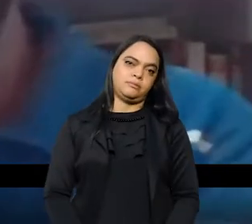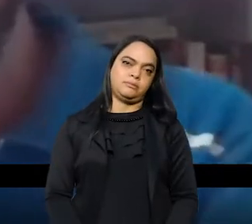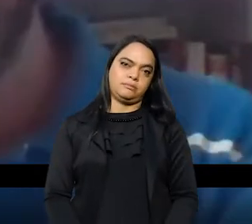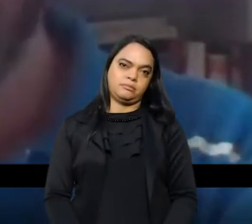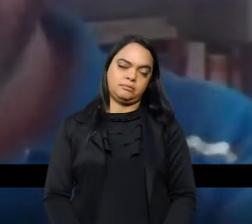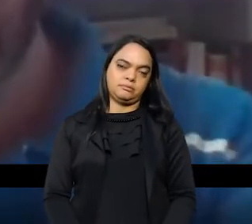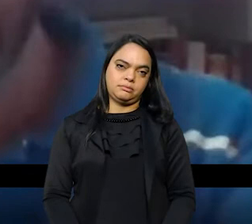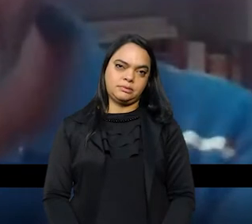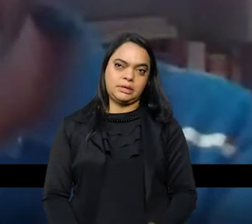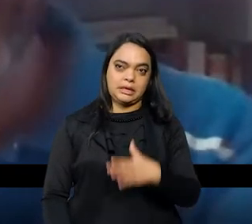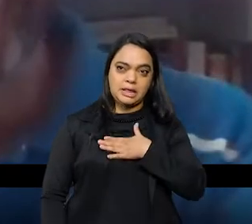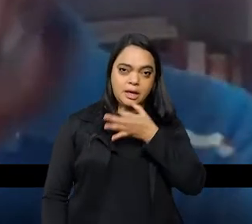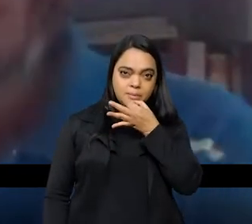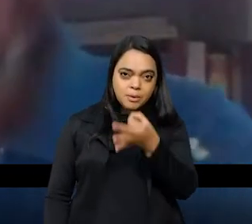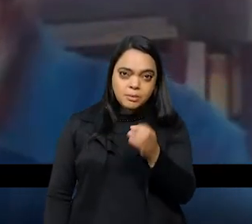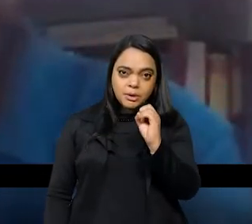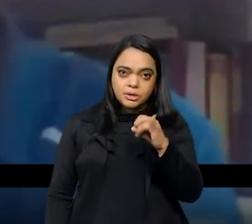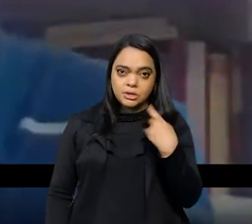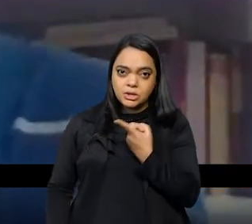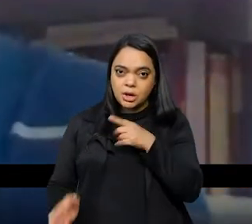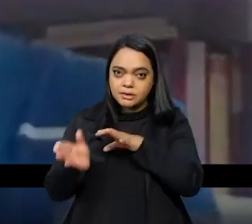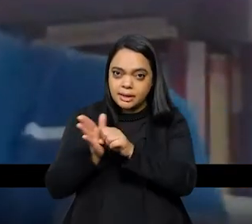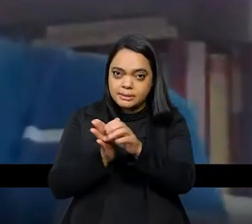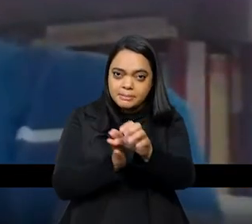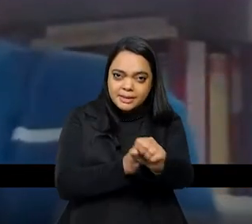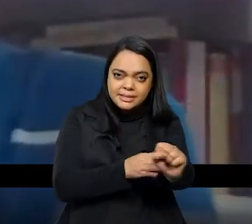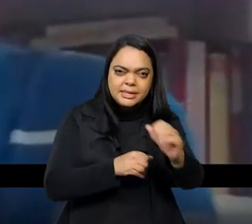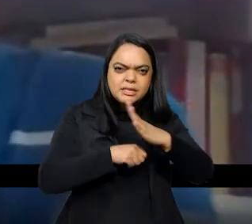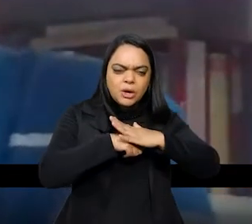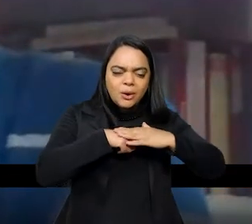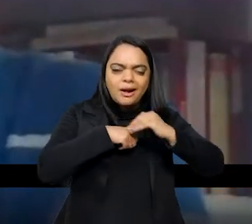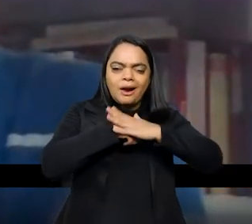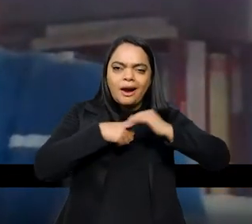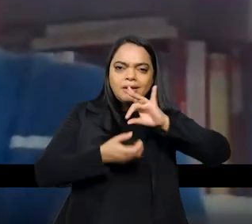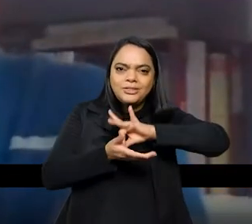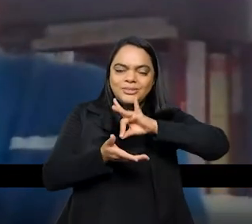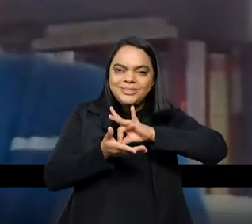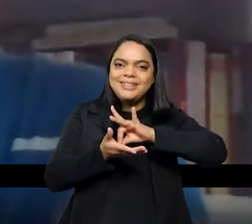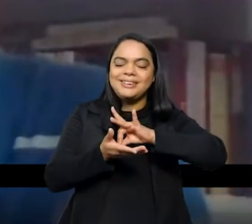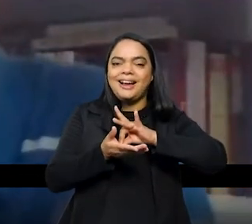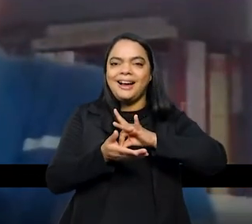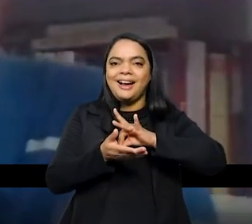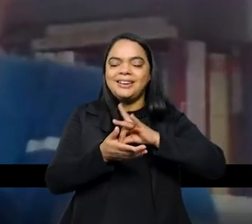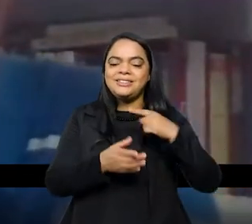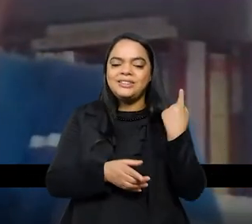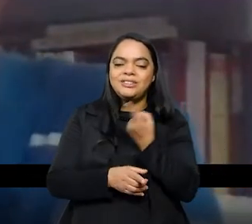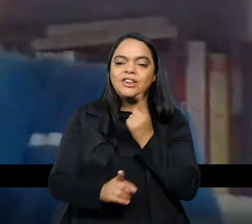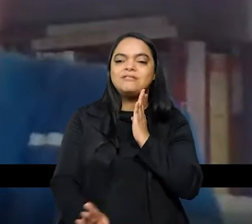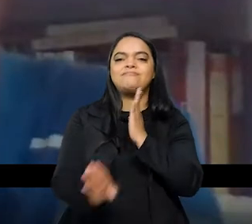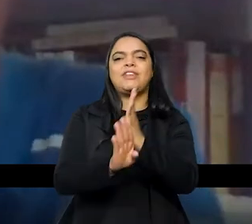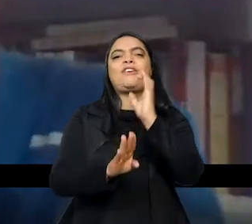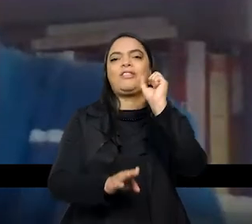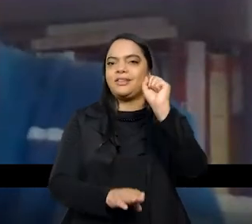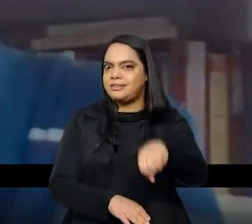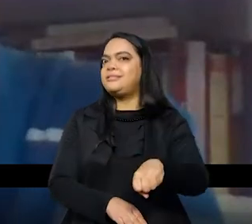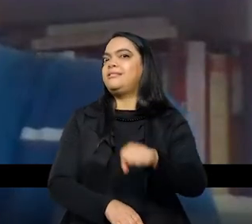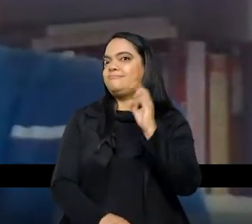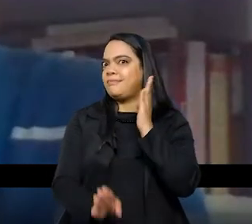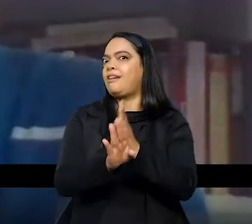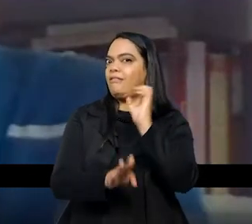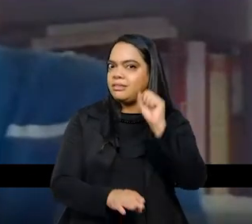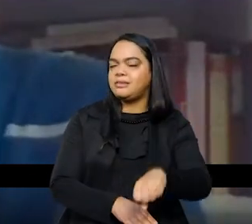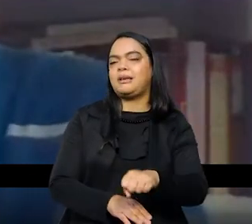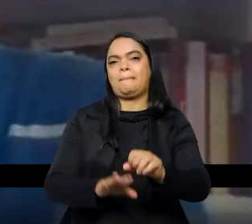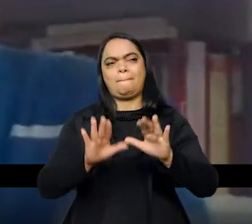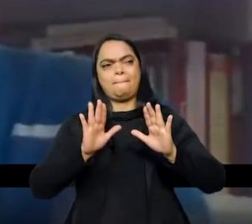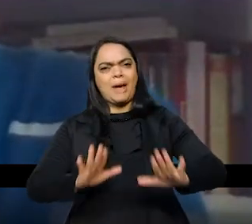vai para uma pesquisa mais, com mais carinho mesmo, né, a gente vai encontrando, vai encontrar. Mas, muitas vezes, o discurso